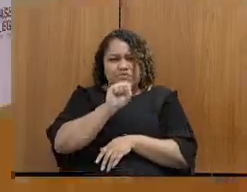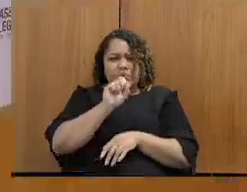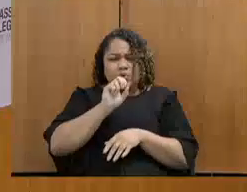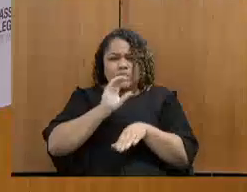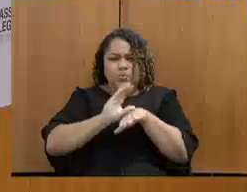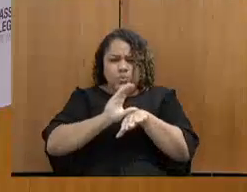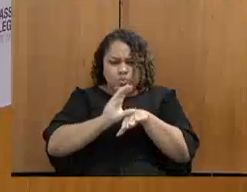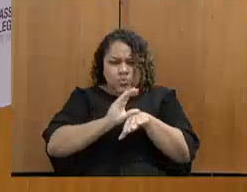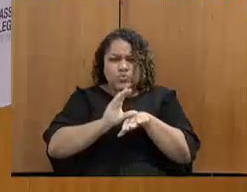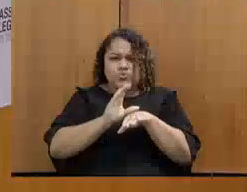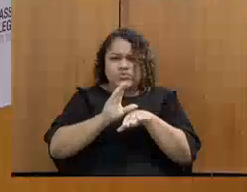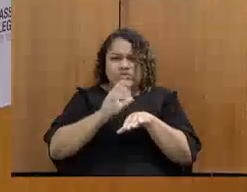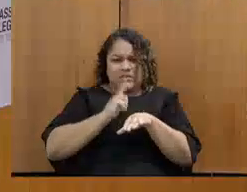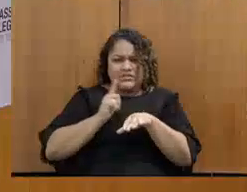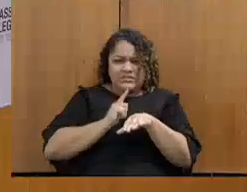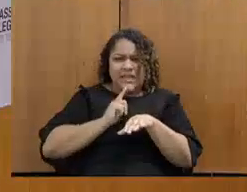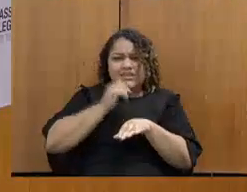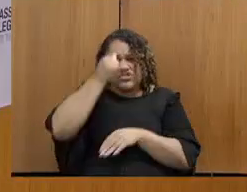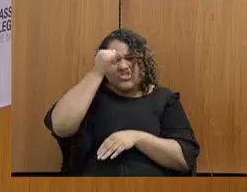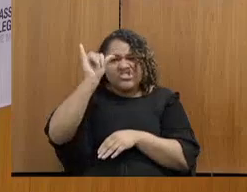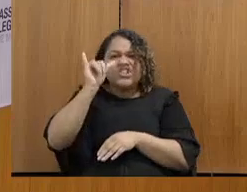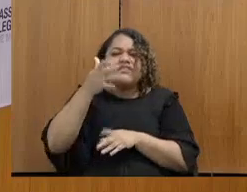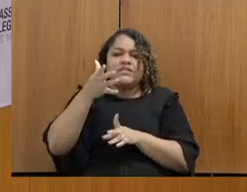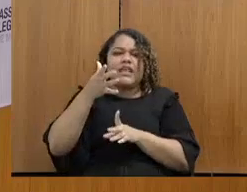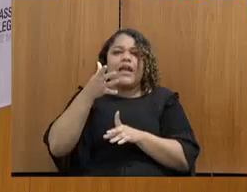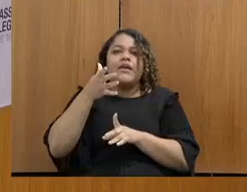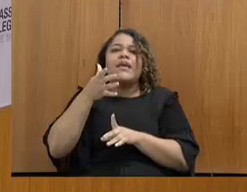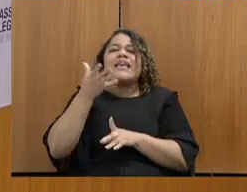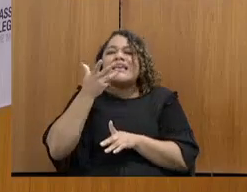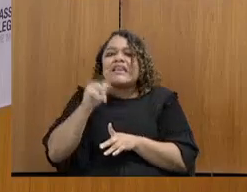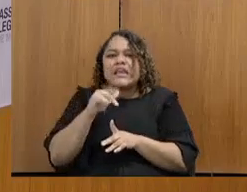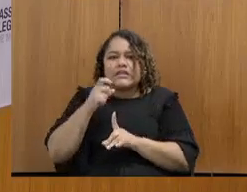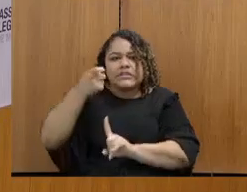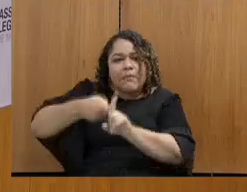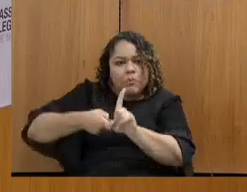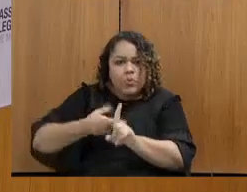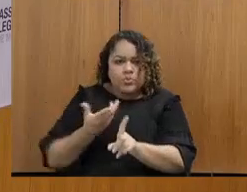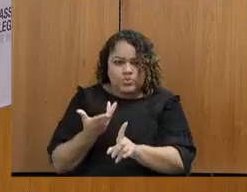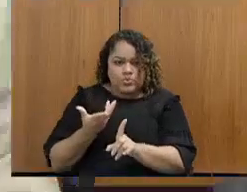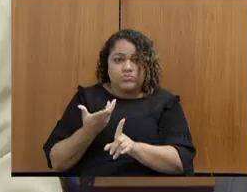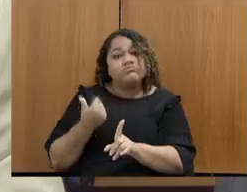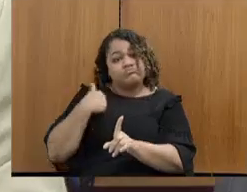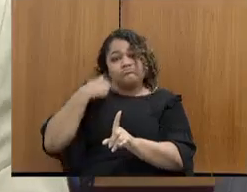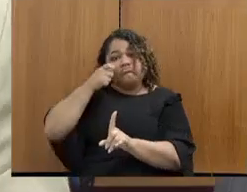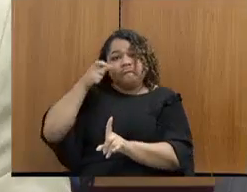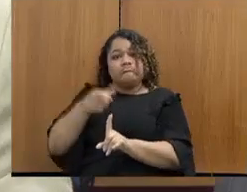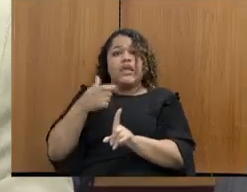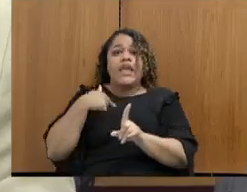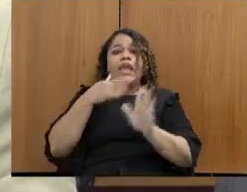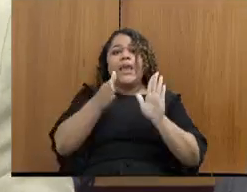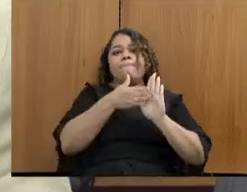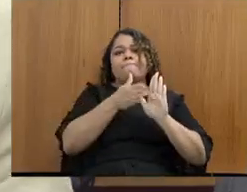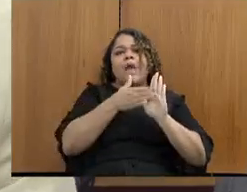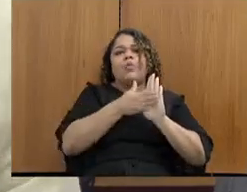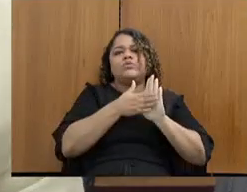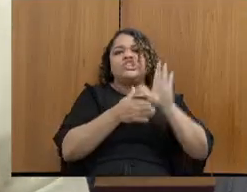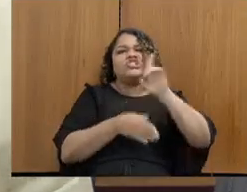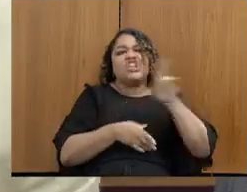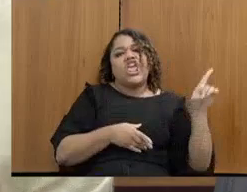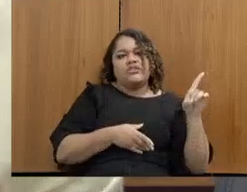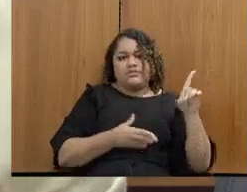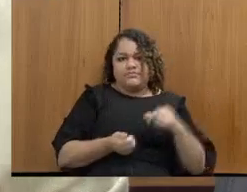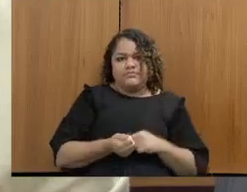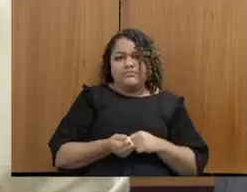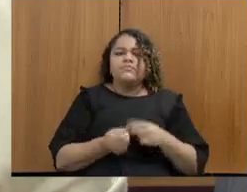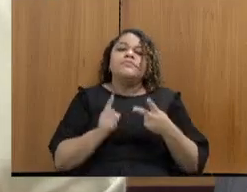é de prevenção pedofilia que isso é uma pauta muito forte da direita e eu tenho interesse em saber a respeito disso tem alguém que é de suporte as vítimas de crimes